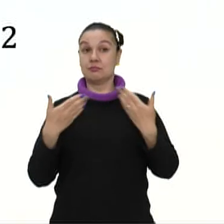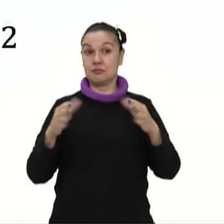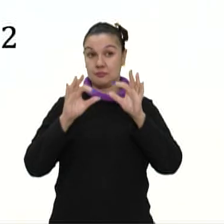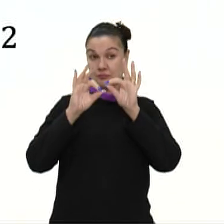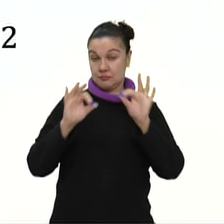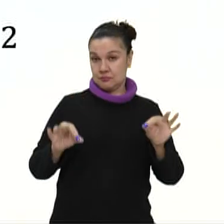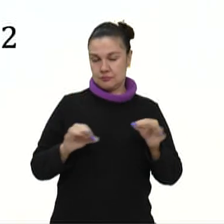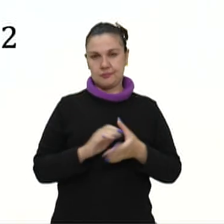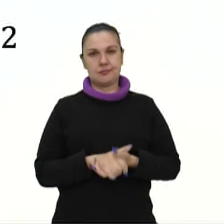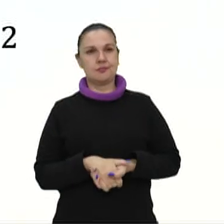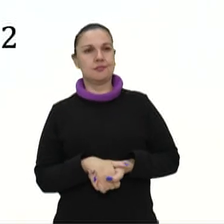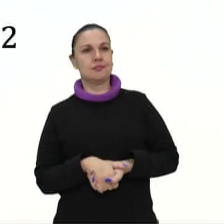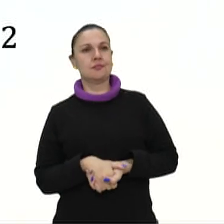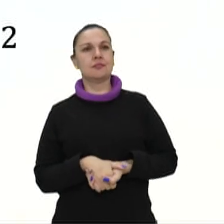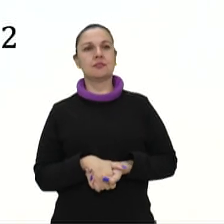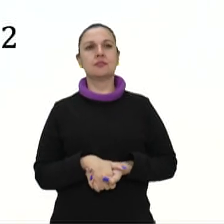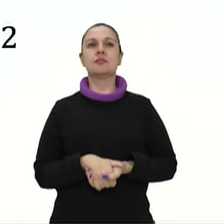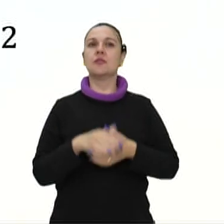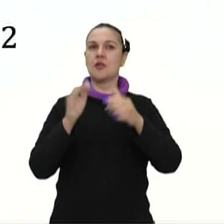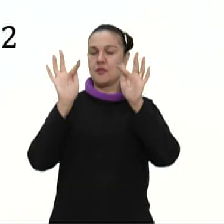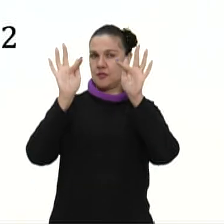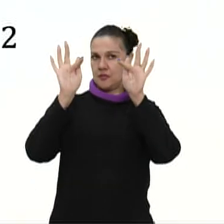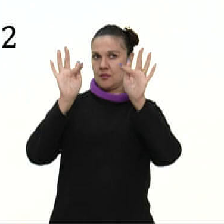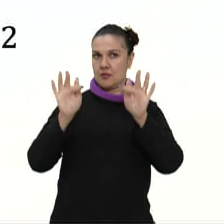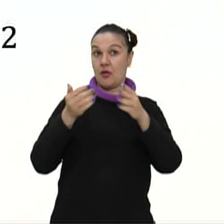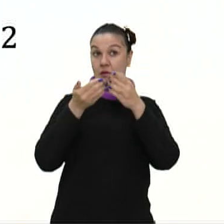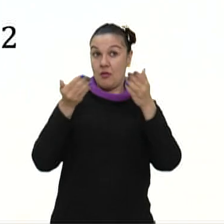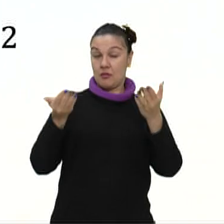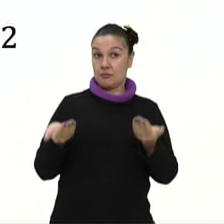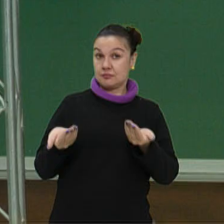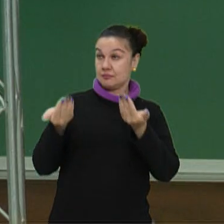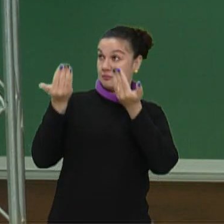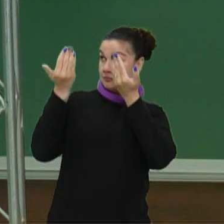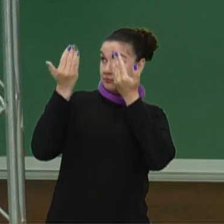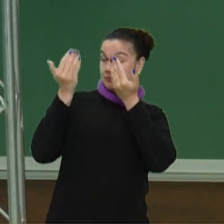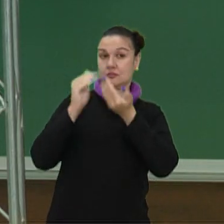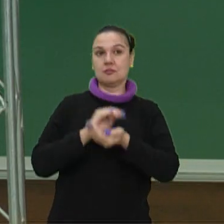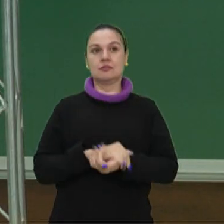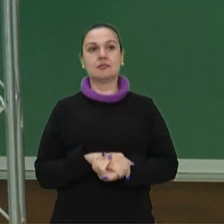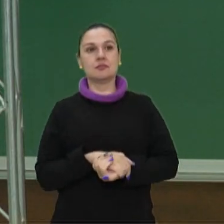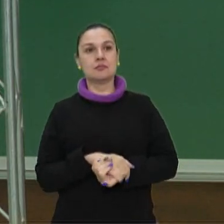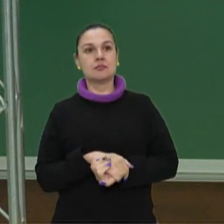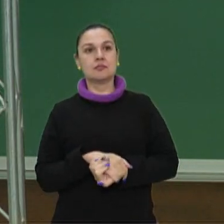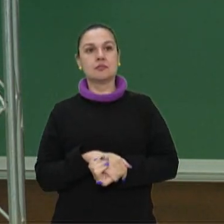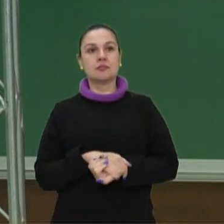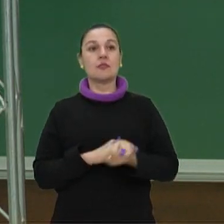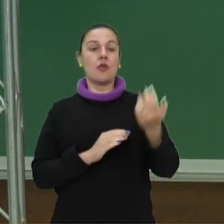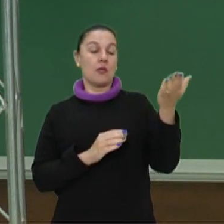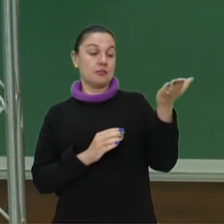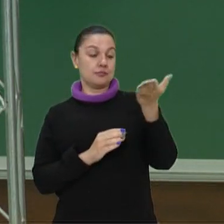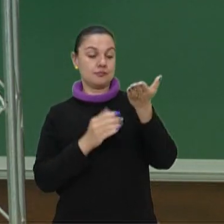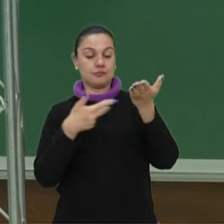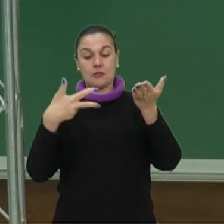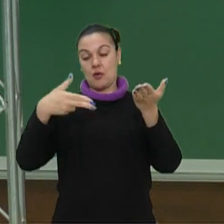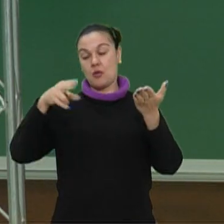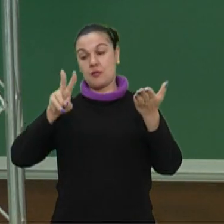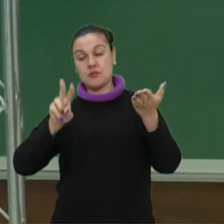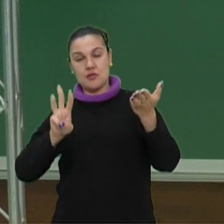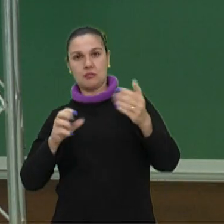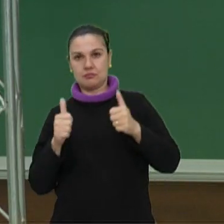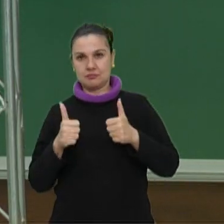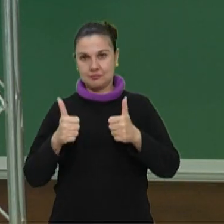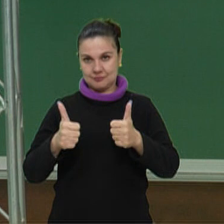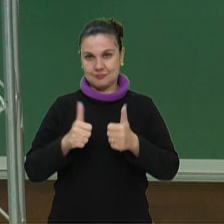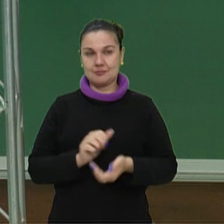tá? E aí a gente finalizou, porque olha só o que eu estava querendo, eu queria a soma dos quadrados. Está aqui, a soma dos quadrados,